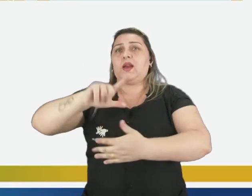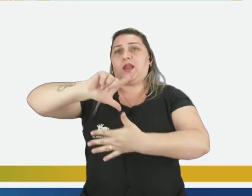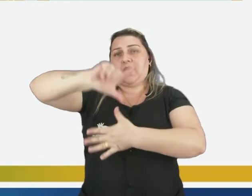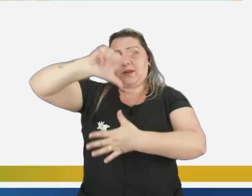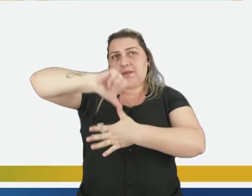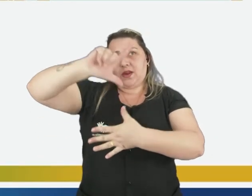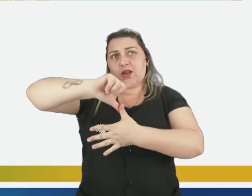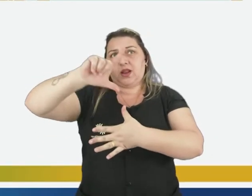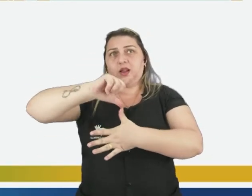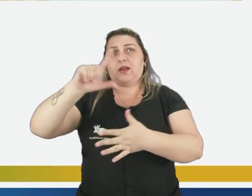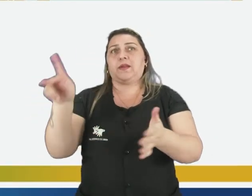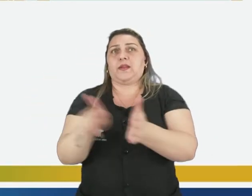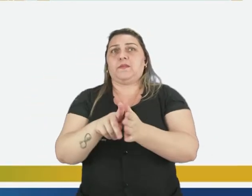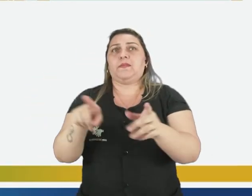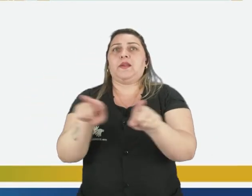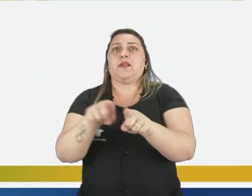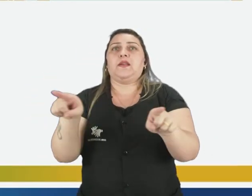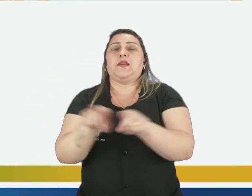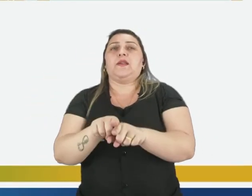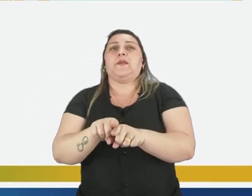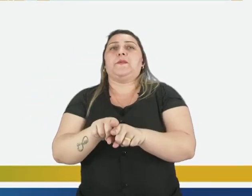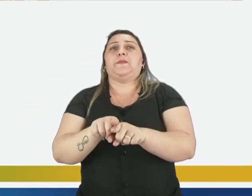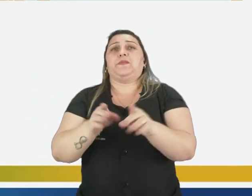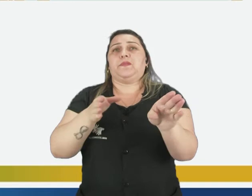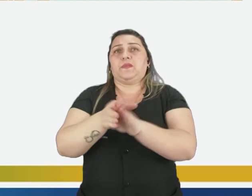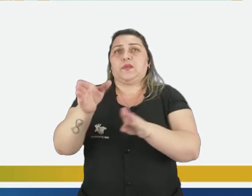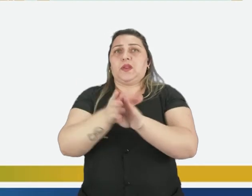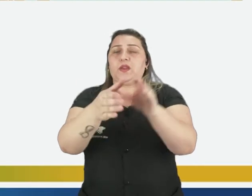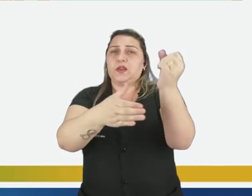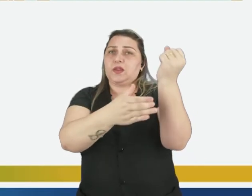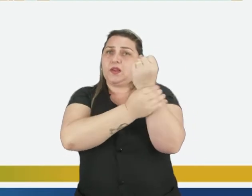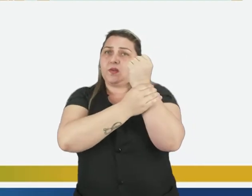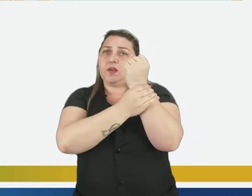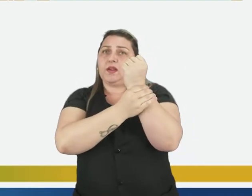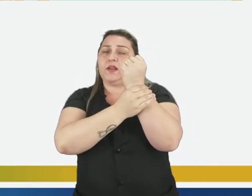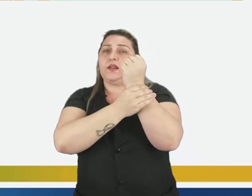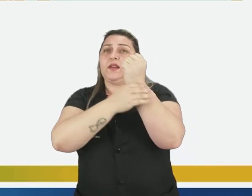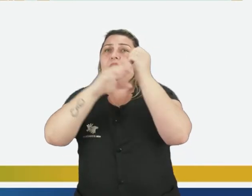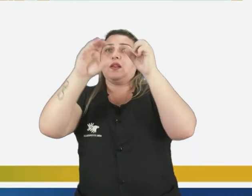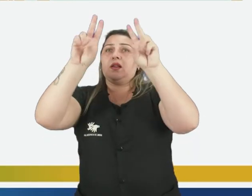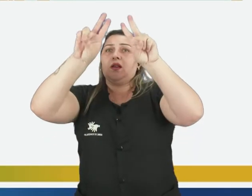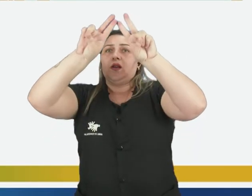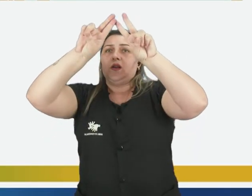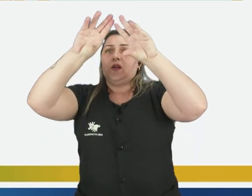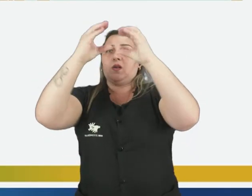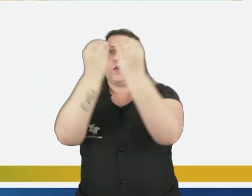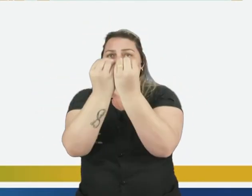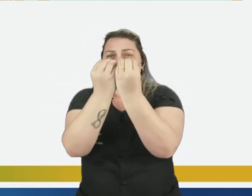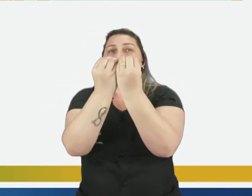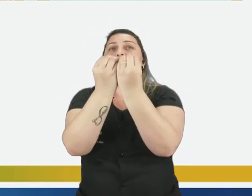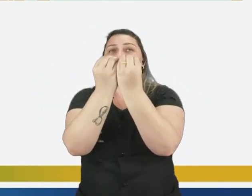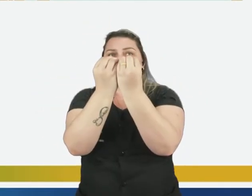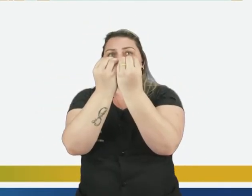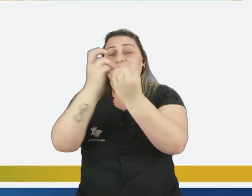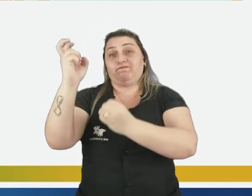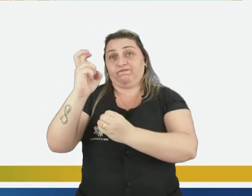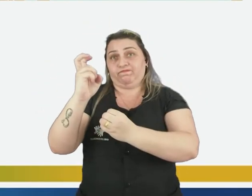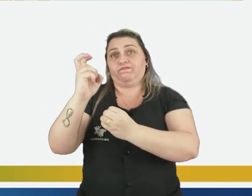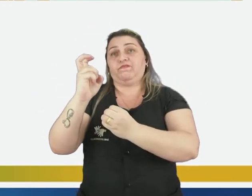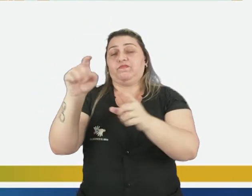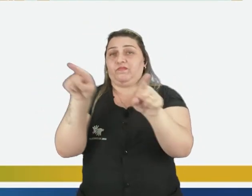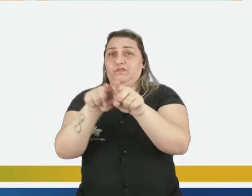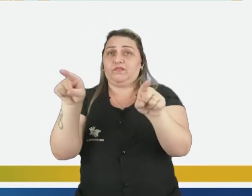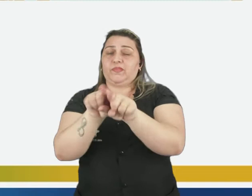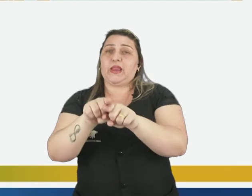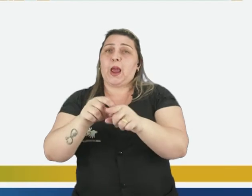Latina. Ele faz parte também do Conselho de Segurança da ONU, uma das 5 cadeiras que fazem parte do Conselho de Segurança. E está